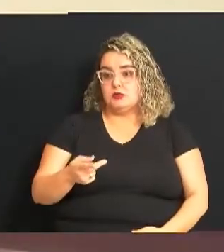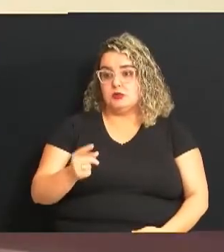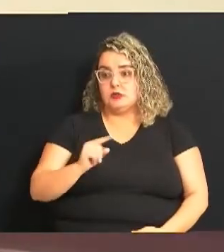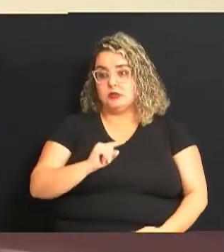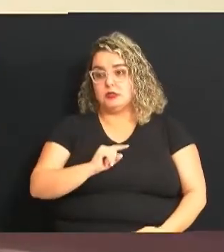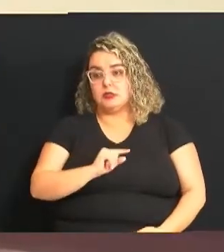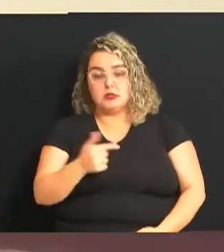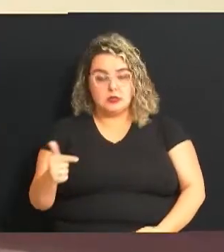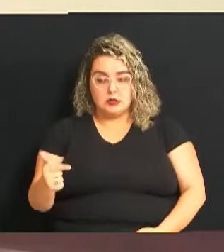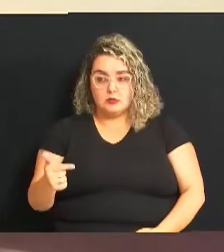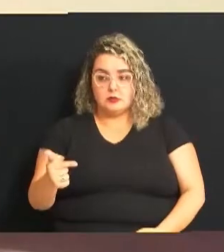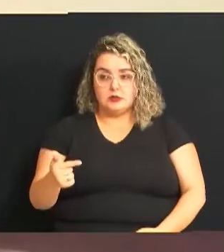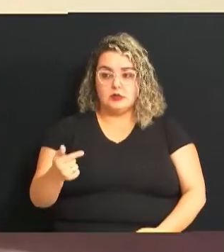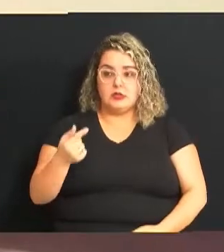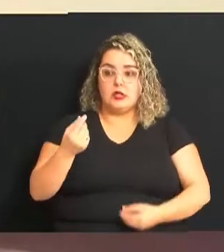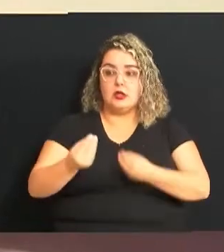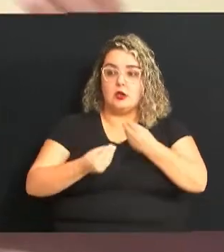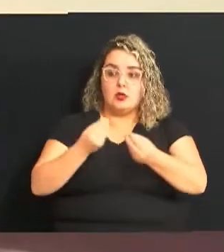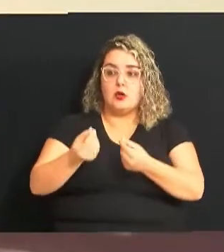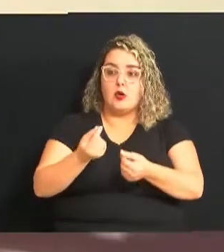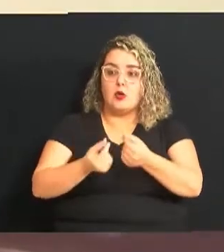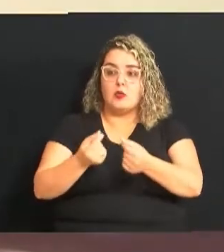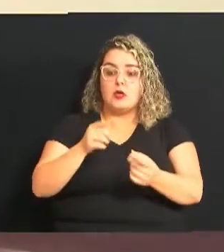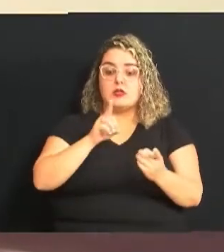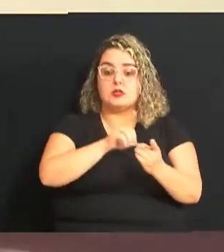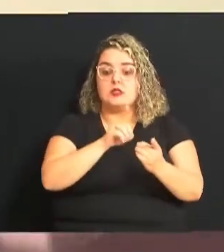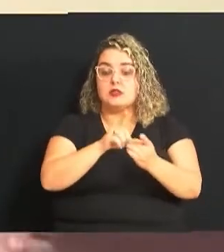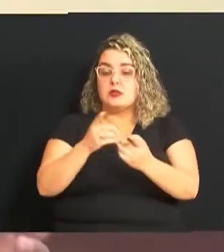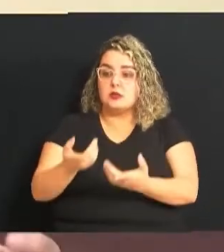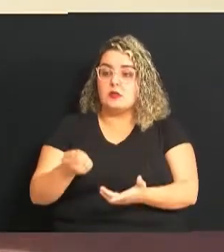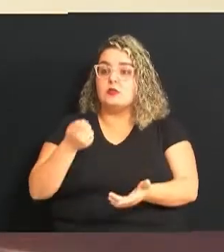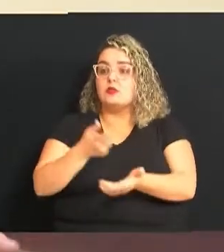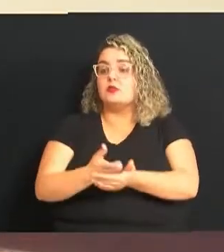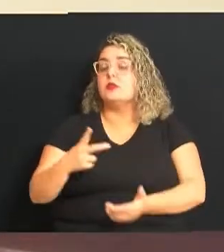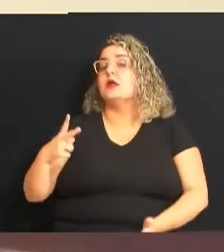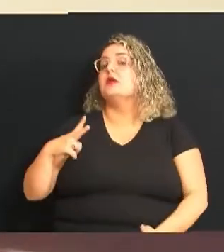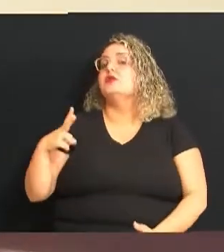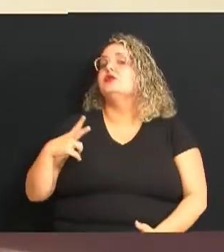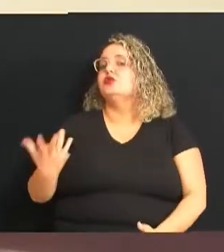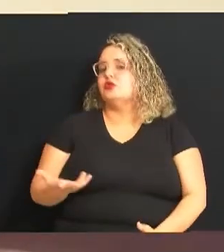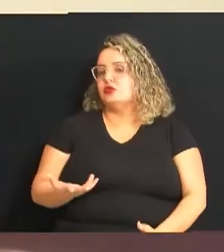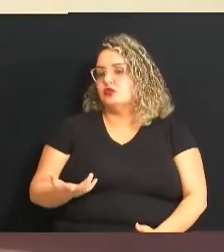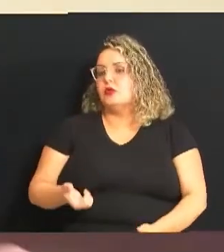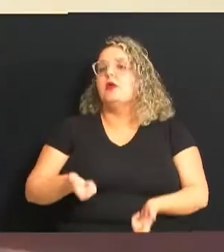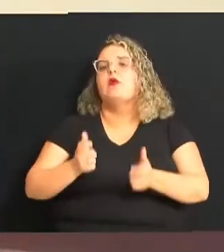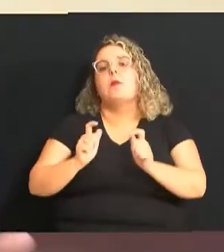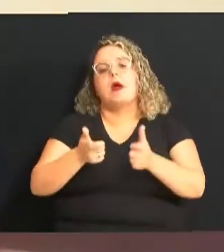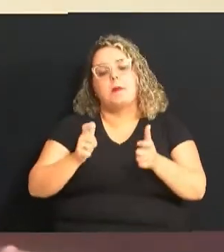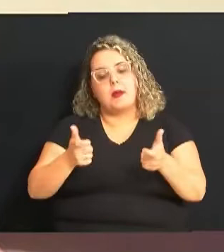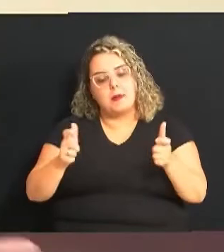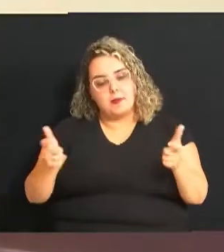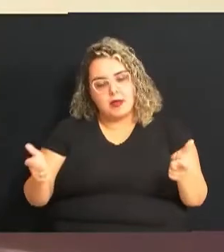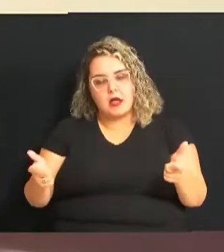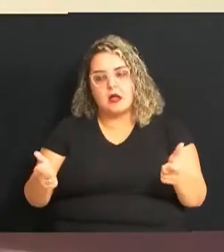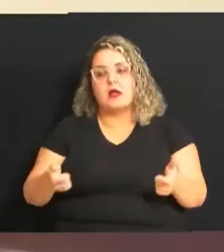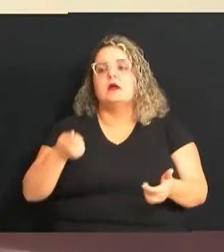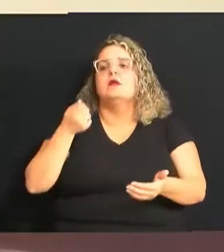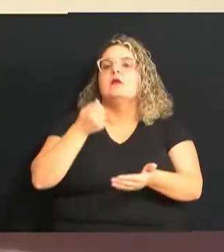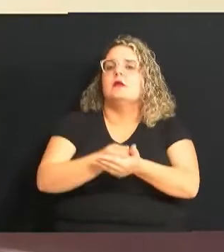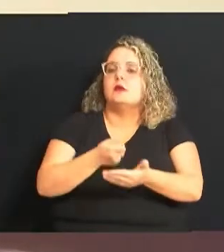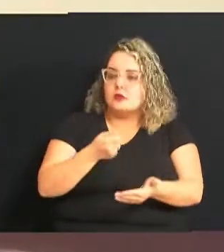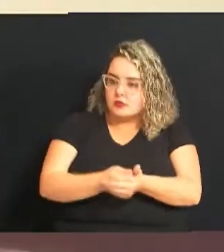tem condição financeira de ser atendida pelo particular, vai crescer muito e vai exigir